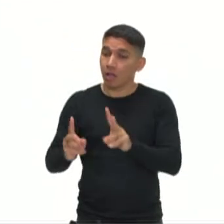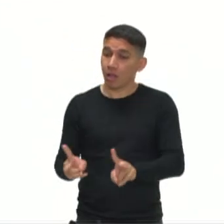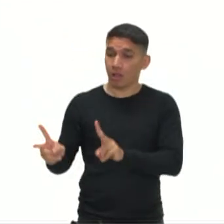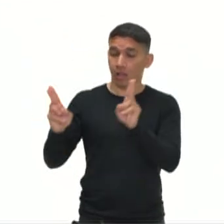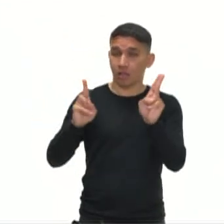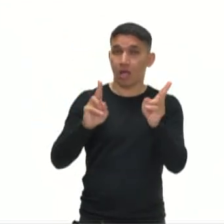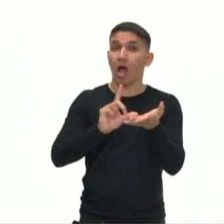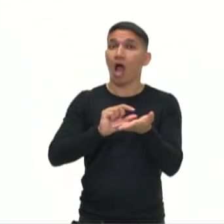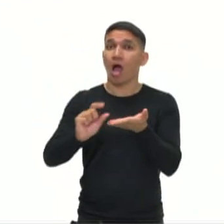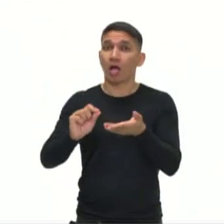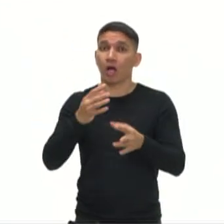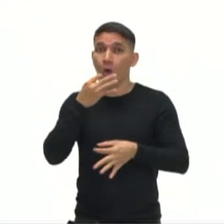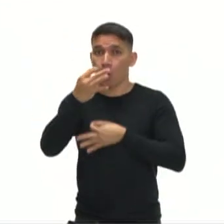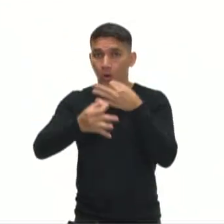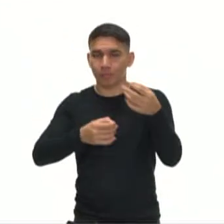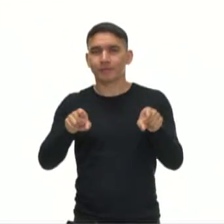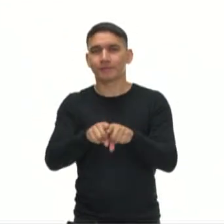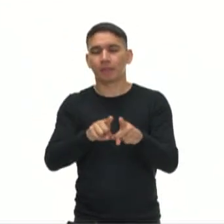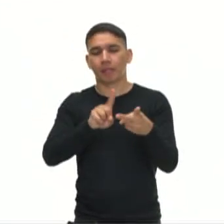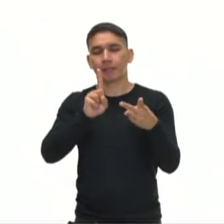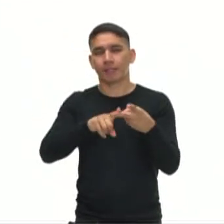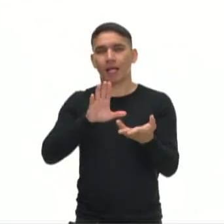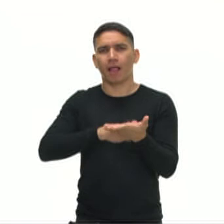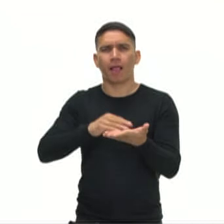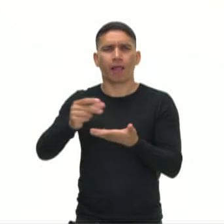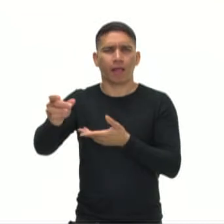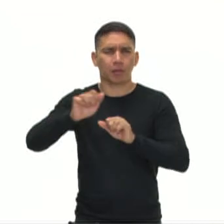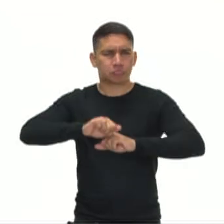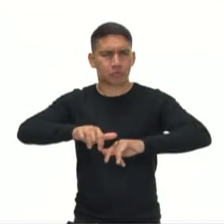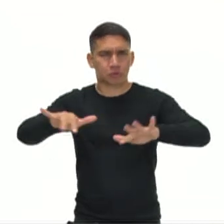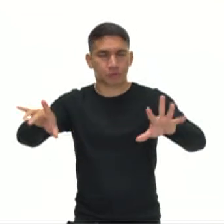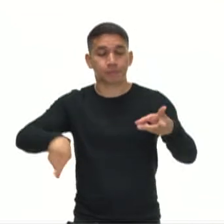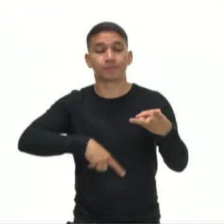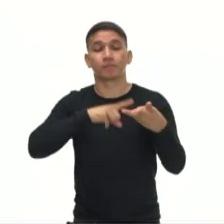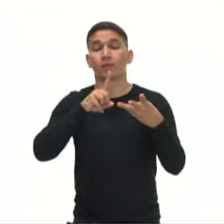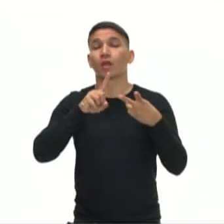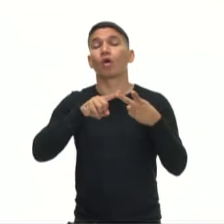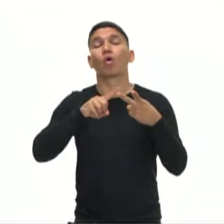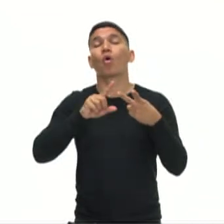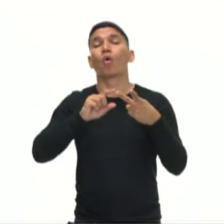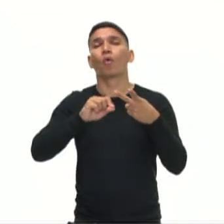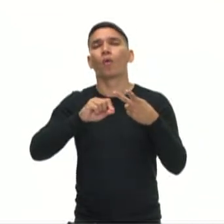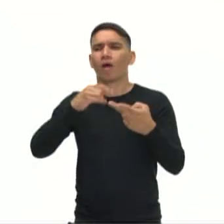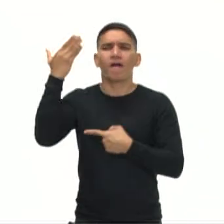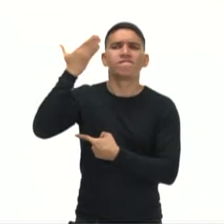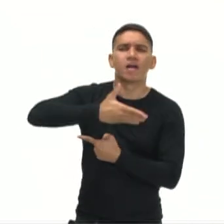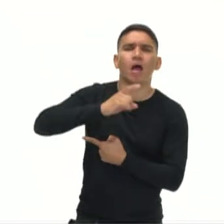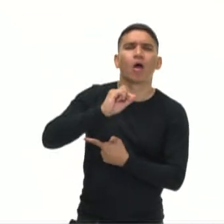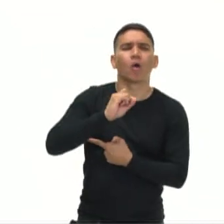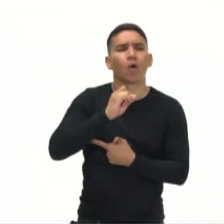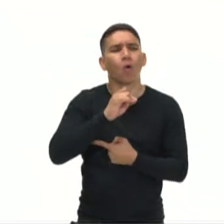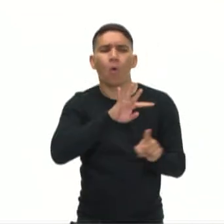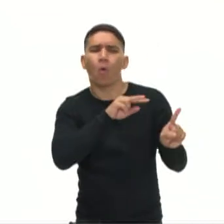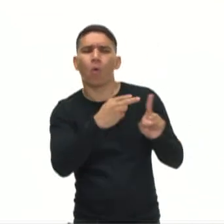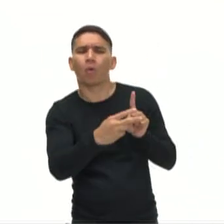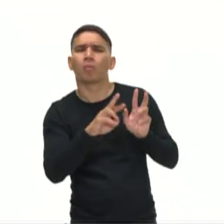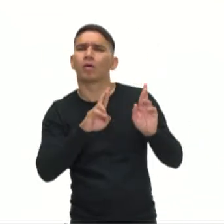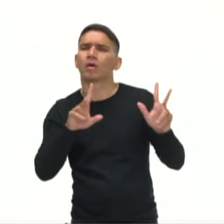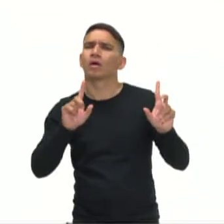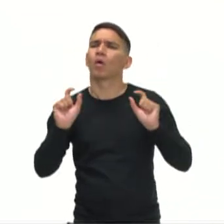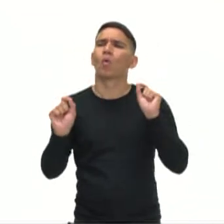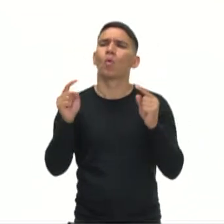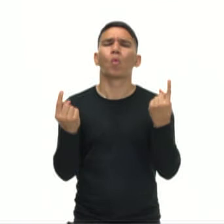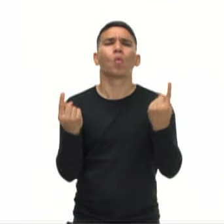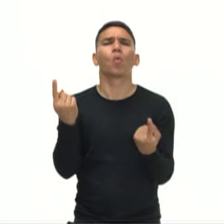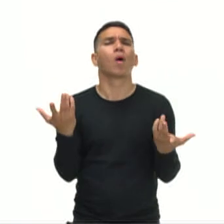a viralização do senso comum. Distinguir um fato de opinião e a opinião relativa a esse